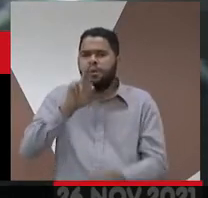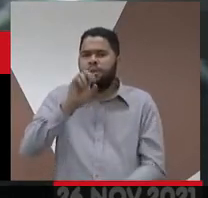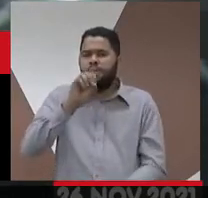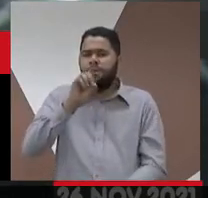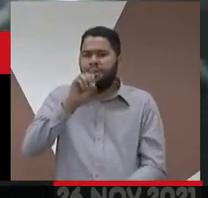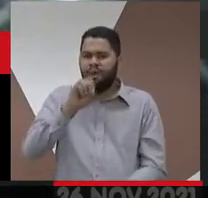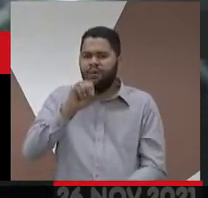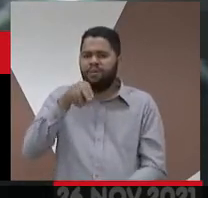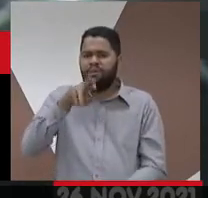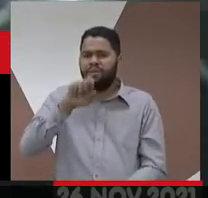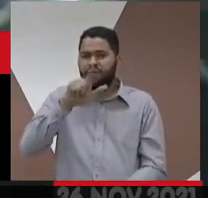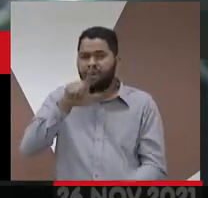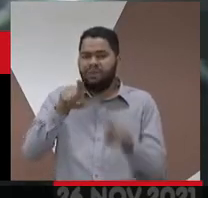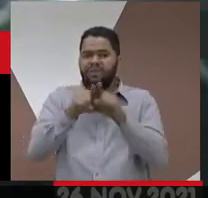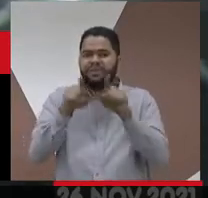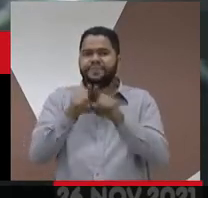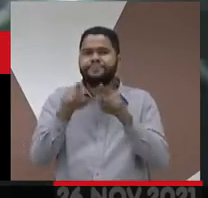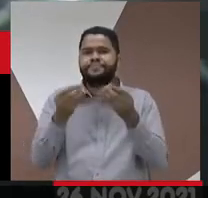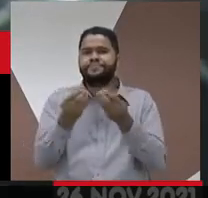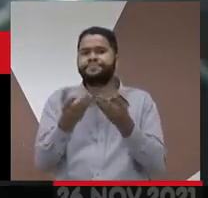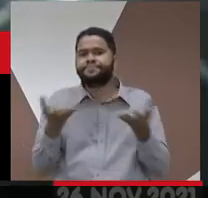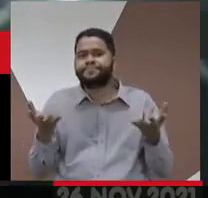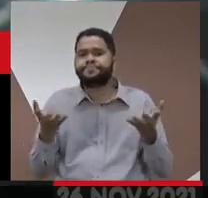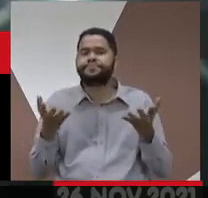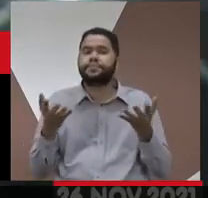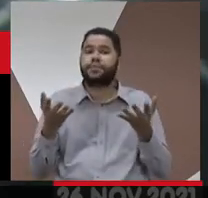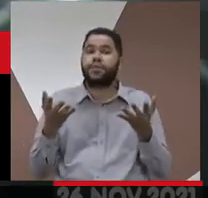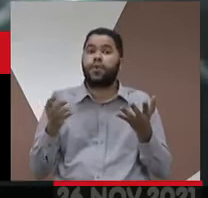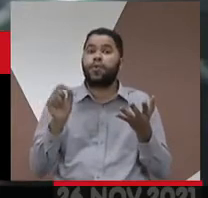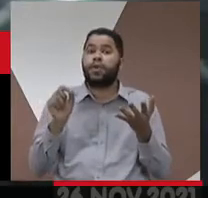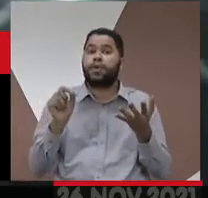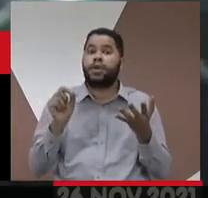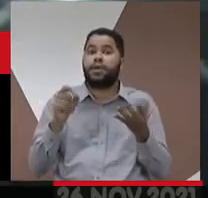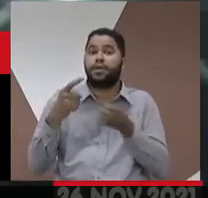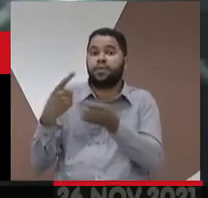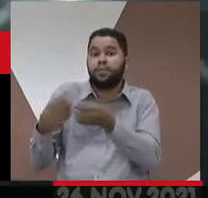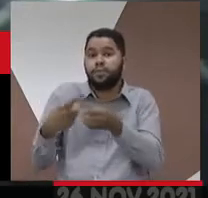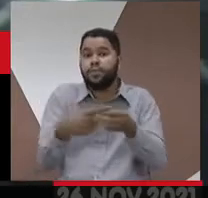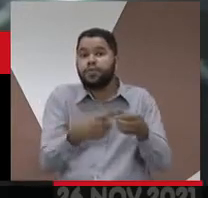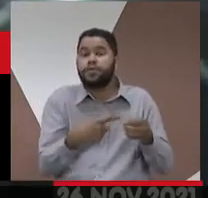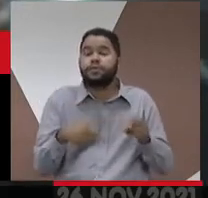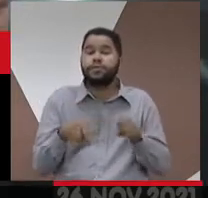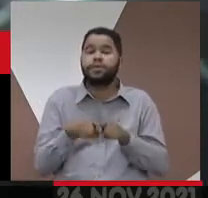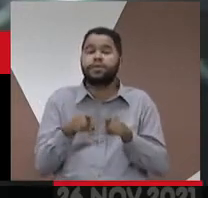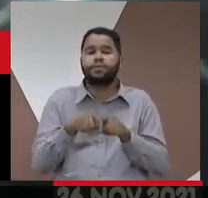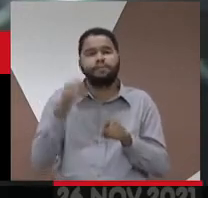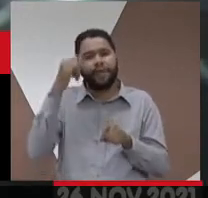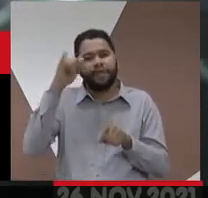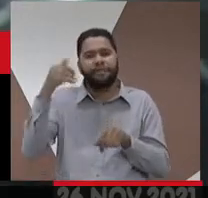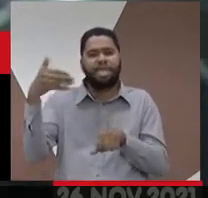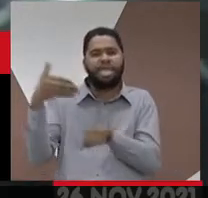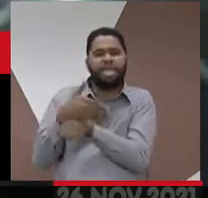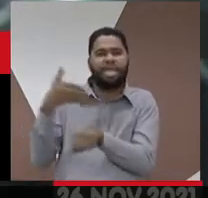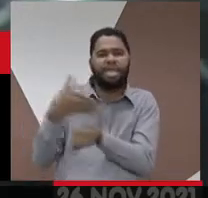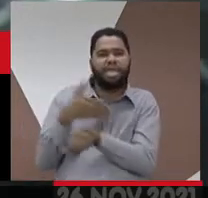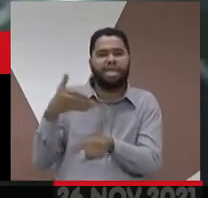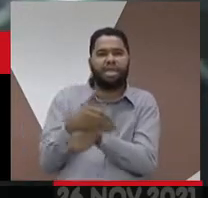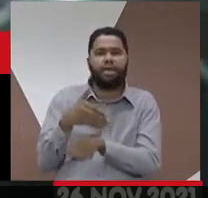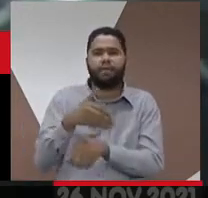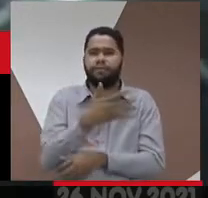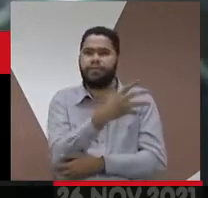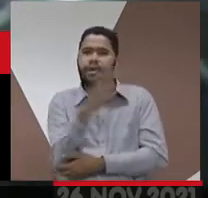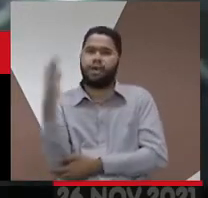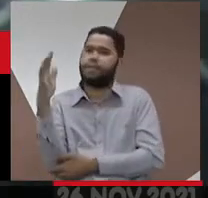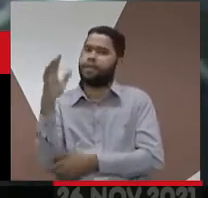mas tem que beneficiar esses municípios e evitar o máximo de intervenções